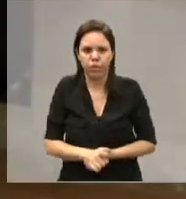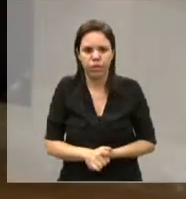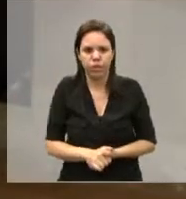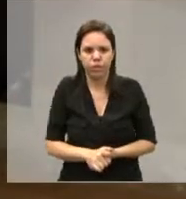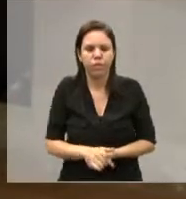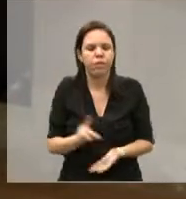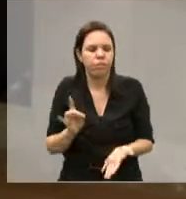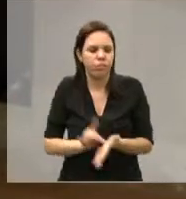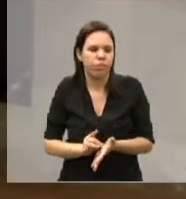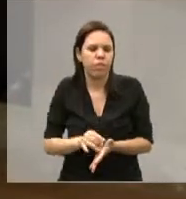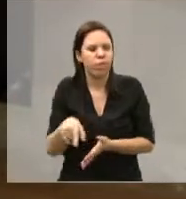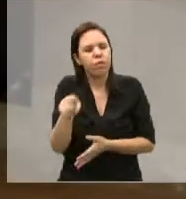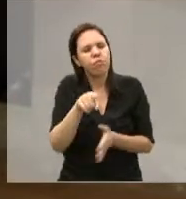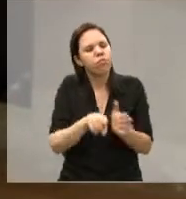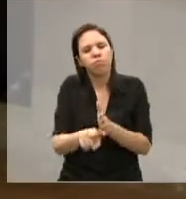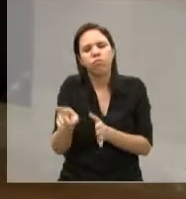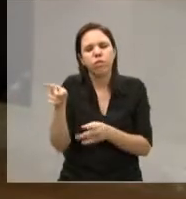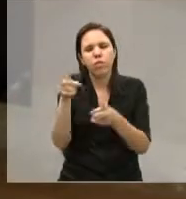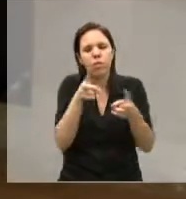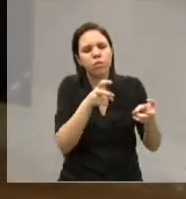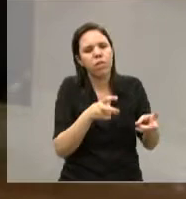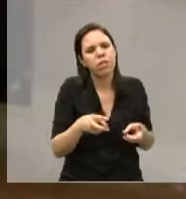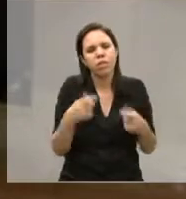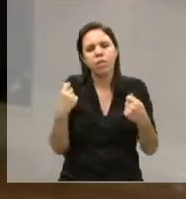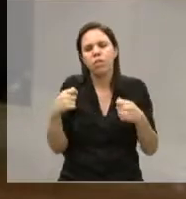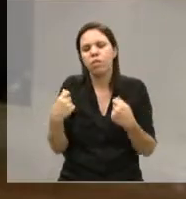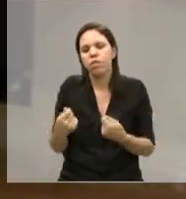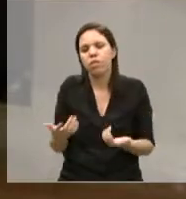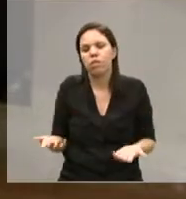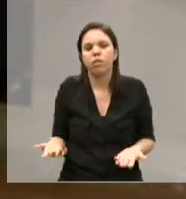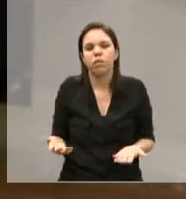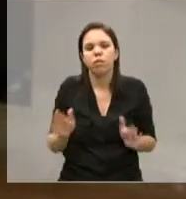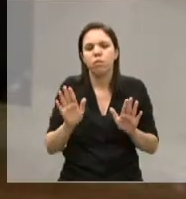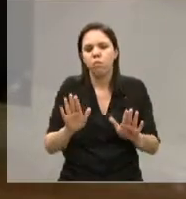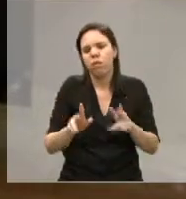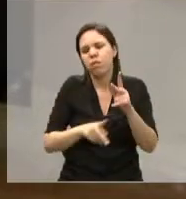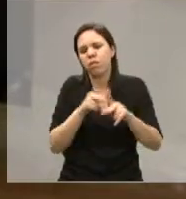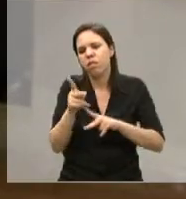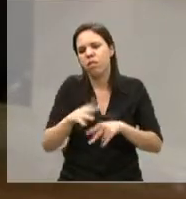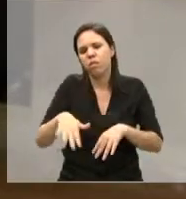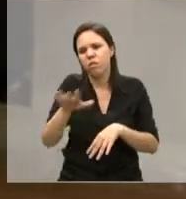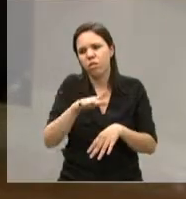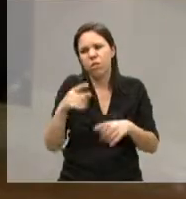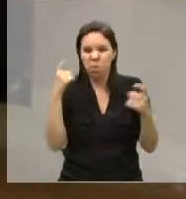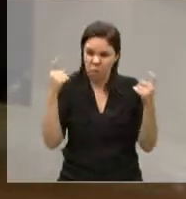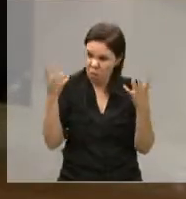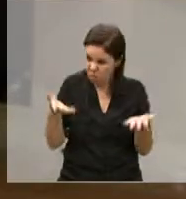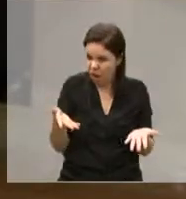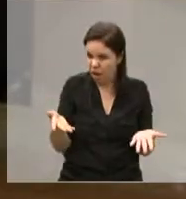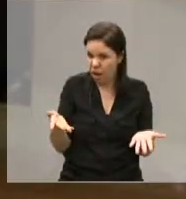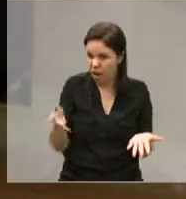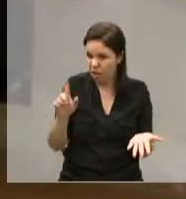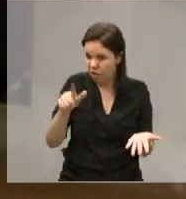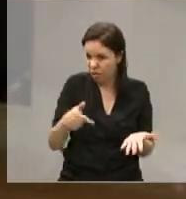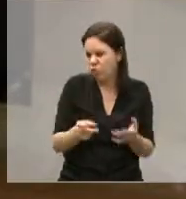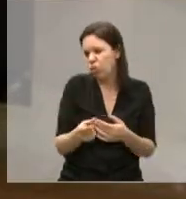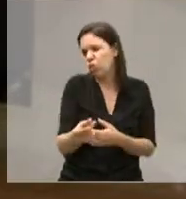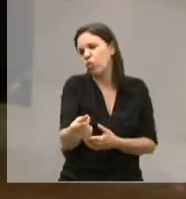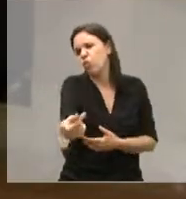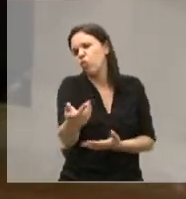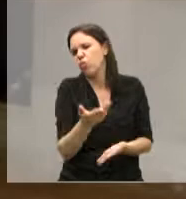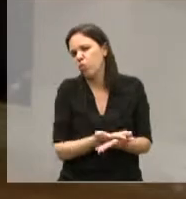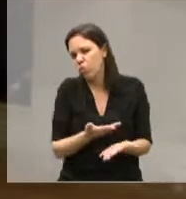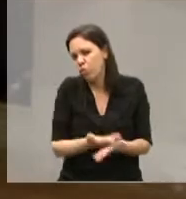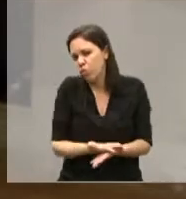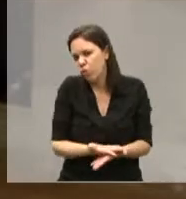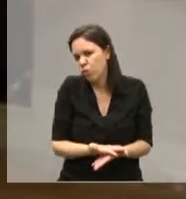Agora, vocês percebem, por exemplo, a gente está falando dessa necessidade, mas as pessoas estão preocupadas com isso, em continuar a